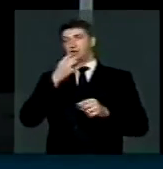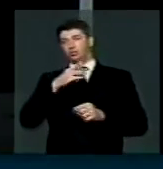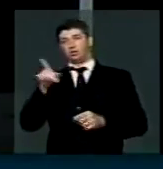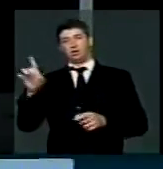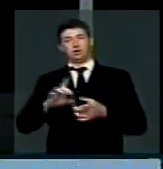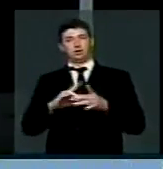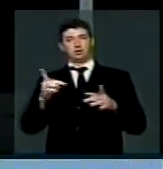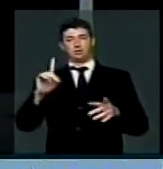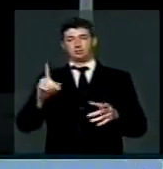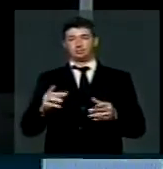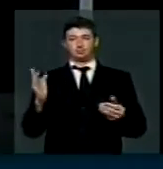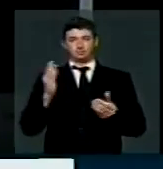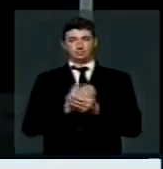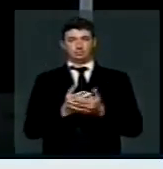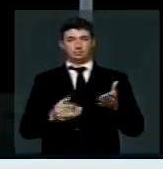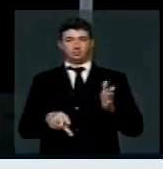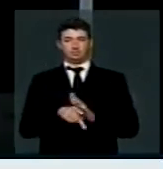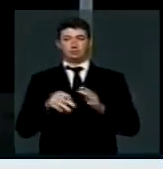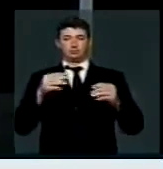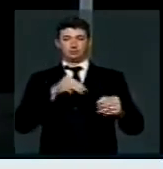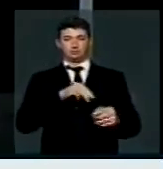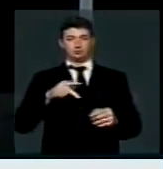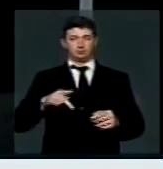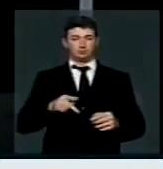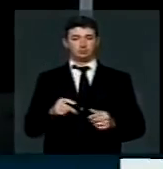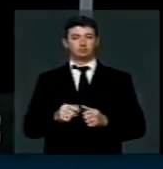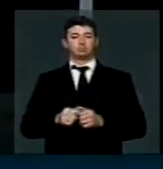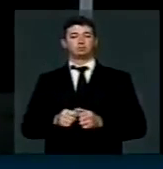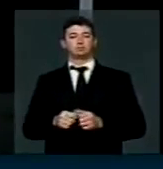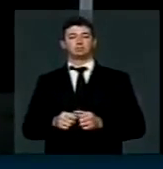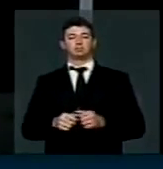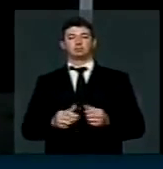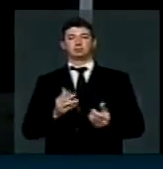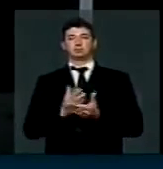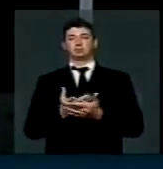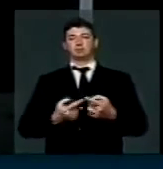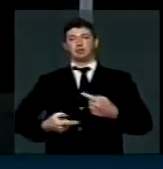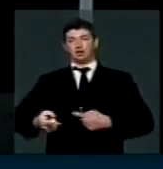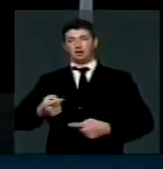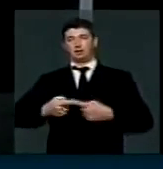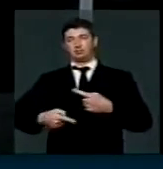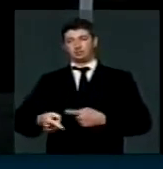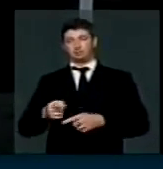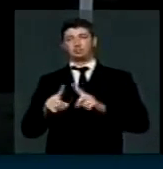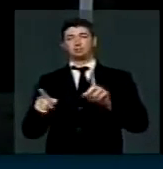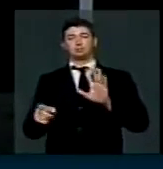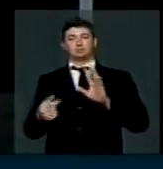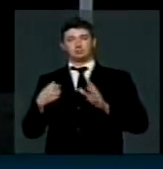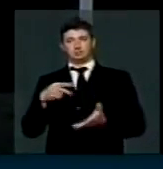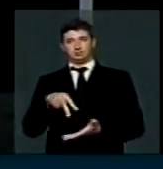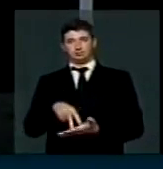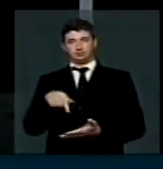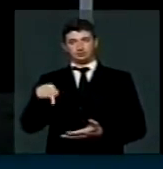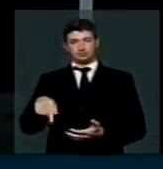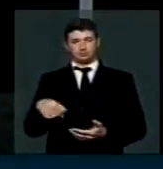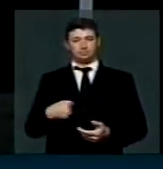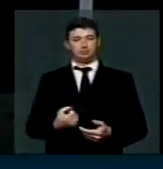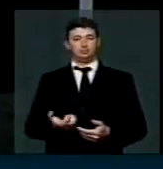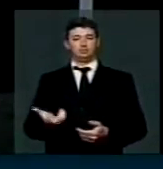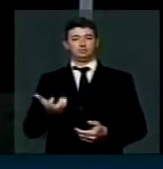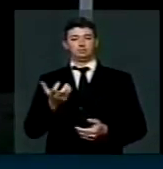liminar pretendida pelo Ministério Público. A ação está tramitando e eu, desta tribuna,